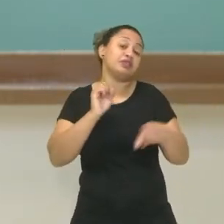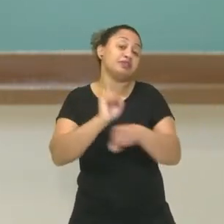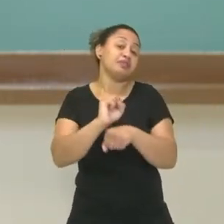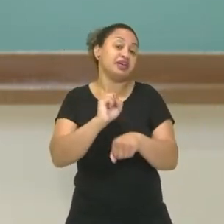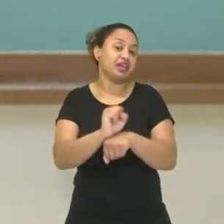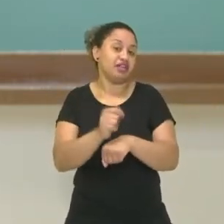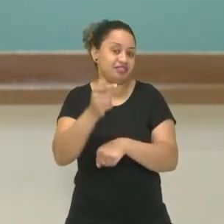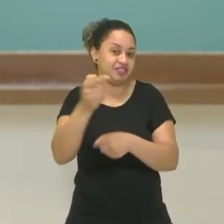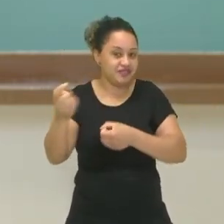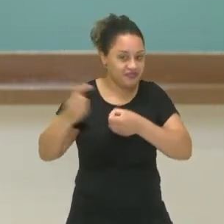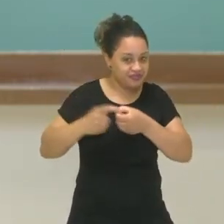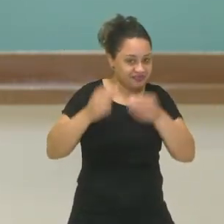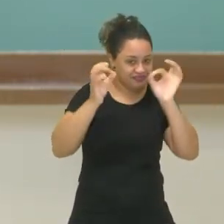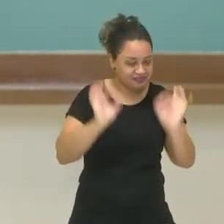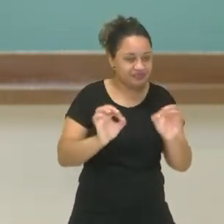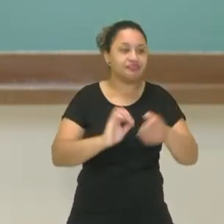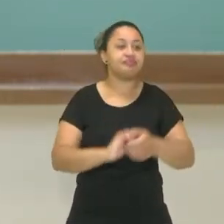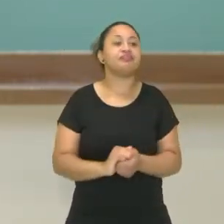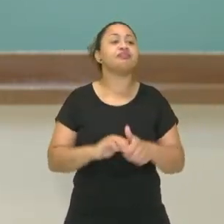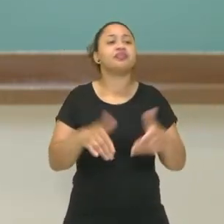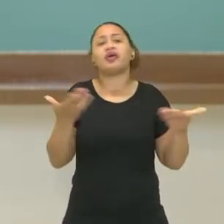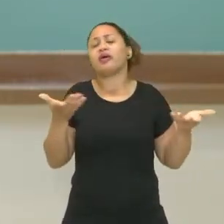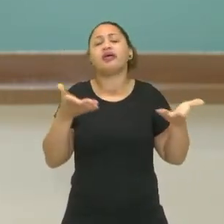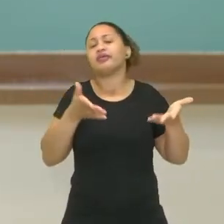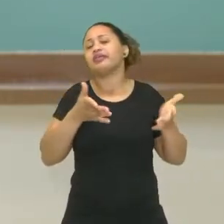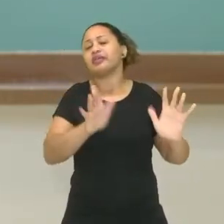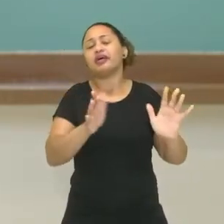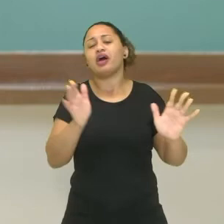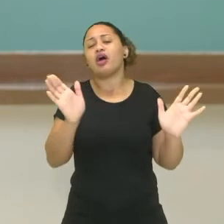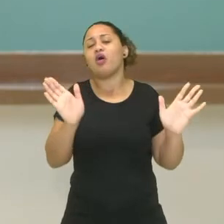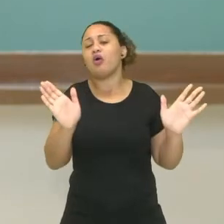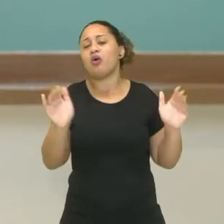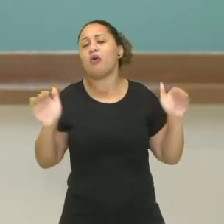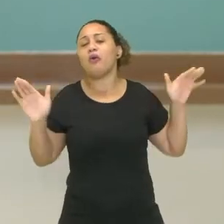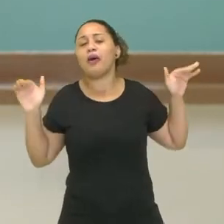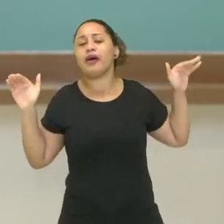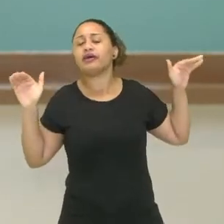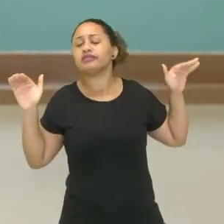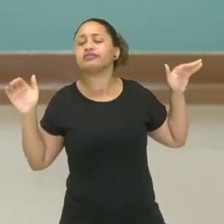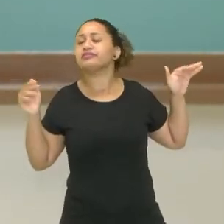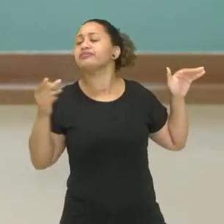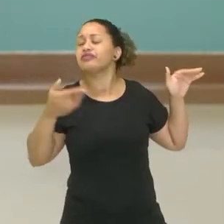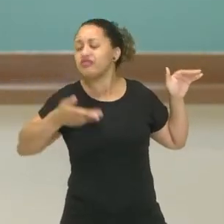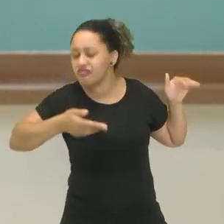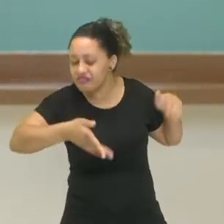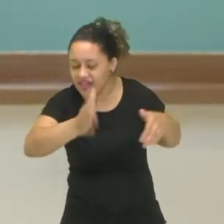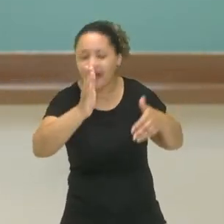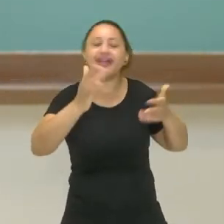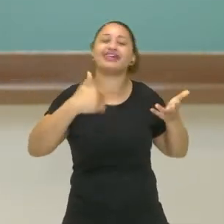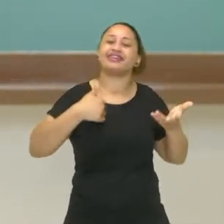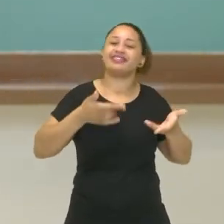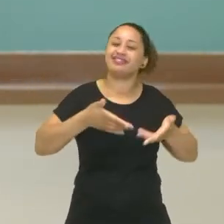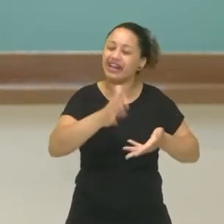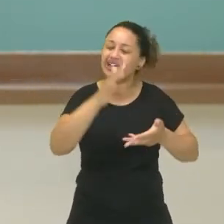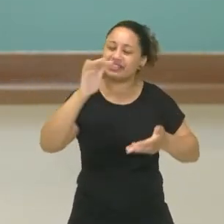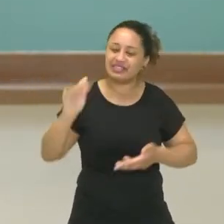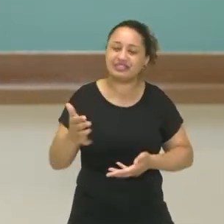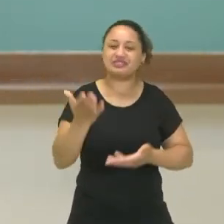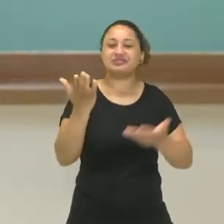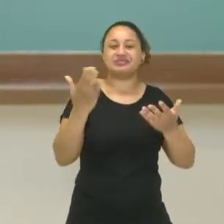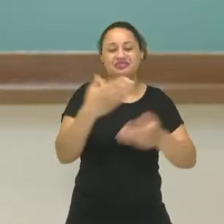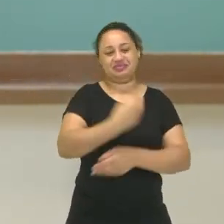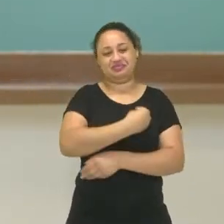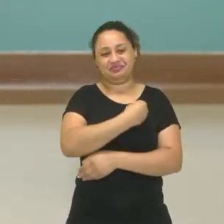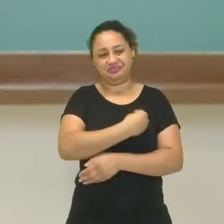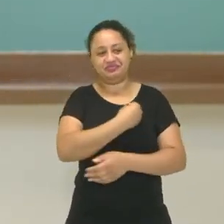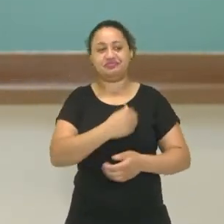quando nasci, um anjo torto desses que vivem na sombra disse: vai, Carlos, ser ghost na vida. Então, por